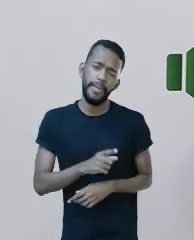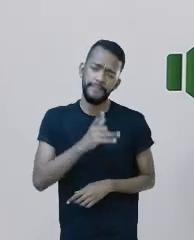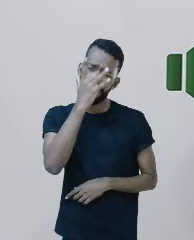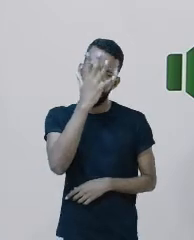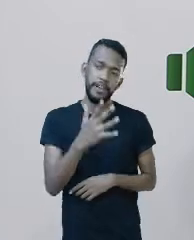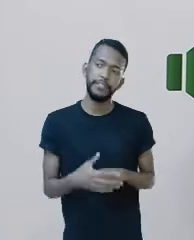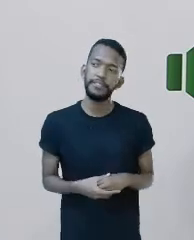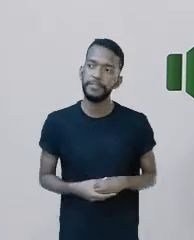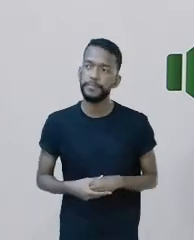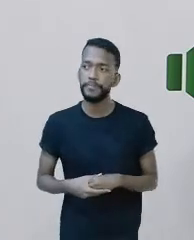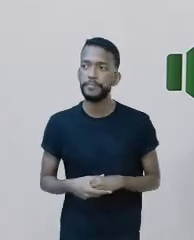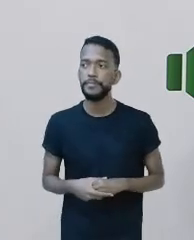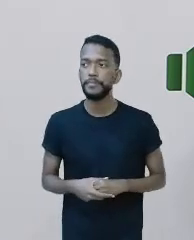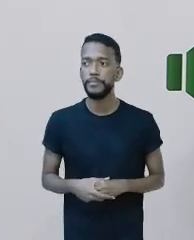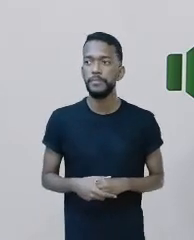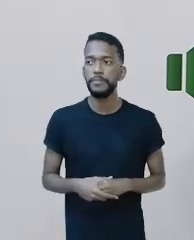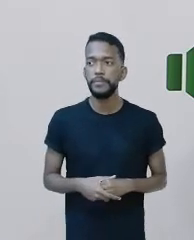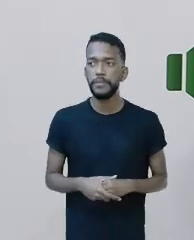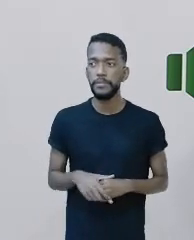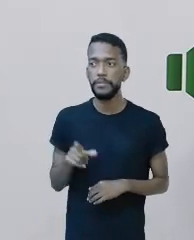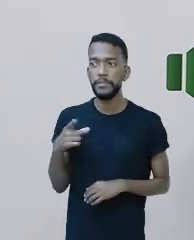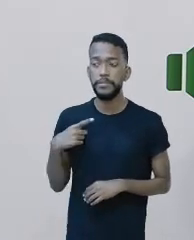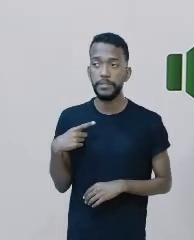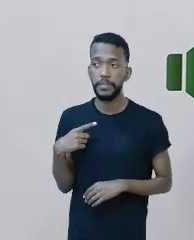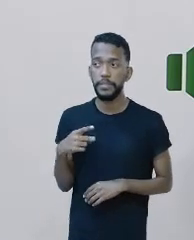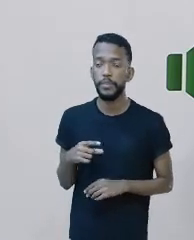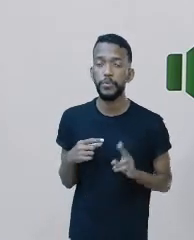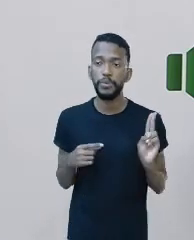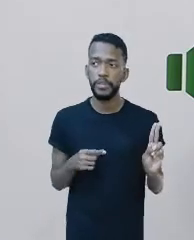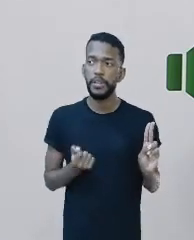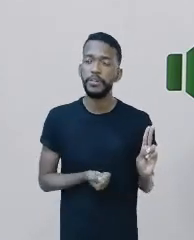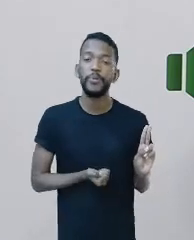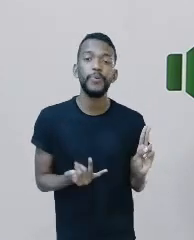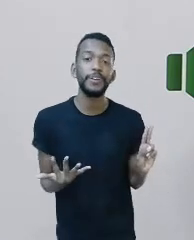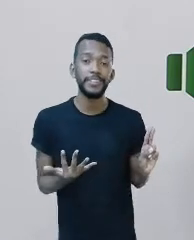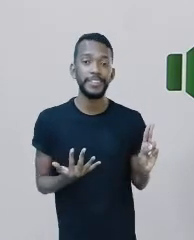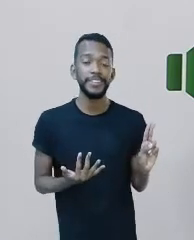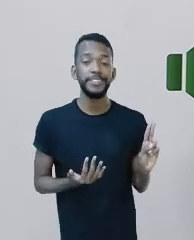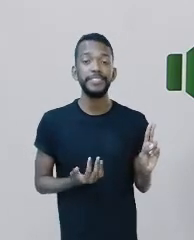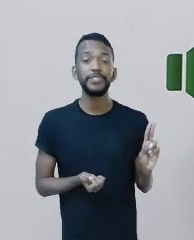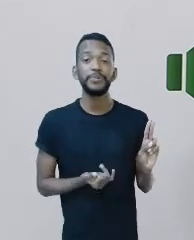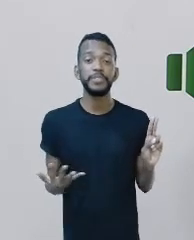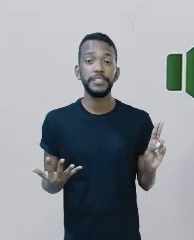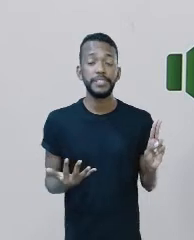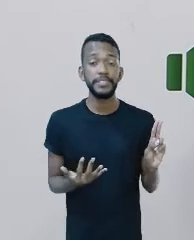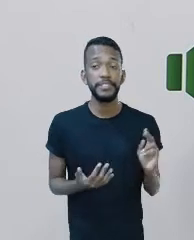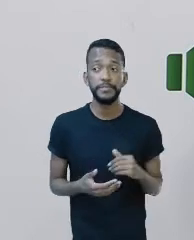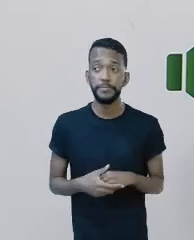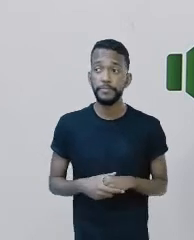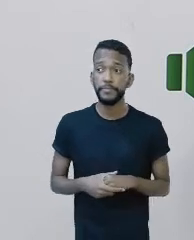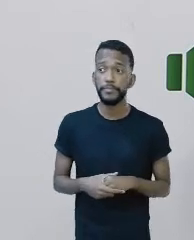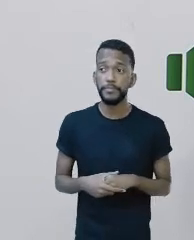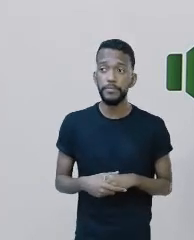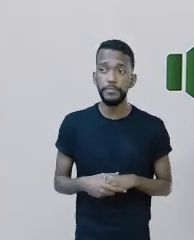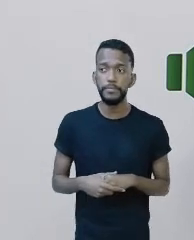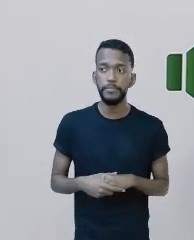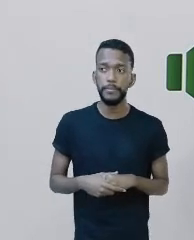não é? Olha lá, aqui eu tenho unidade. Quantas pecinhas tem aqui na unidade? Conta